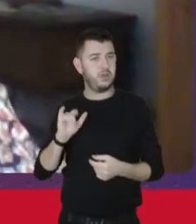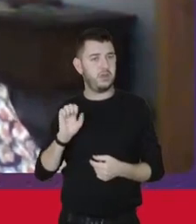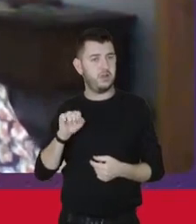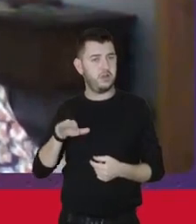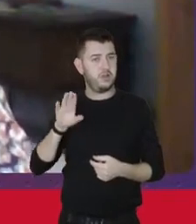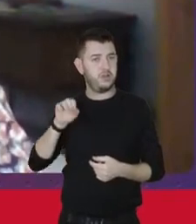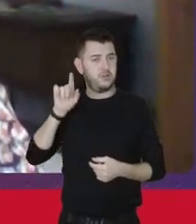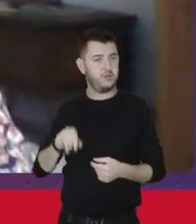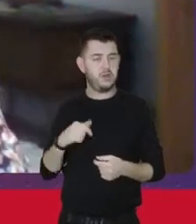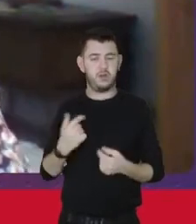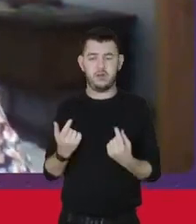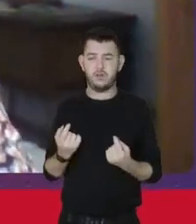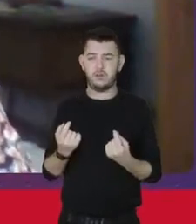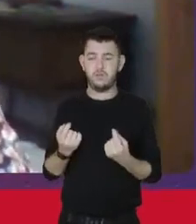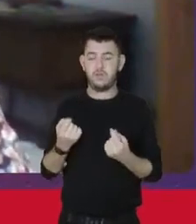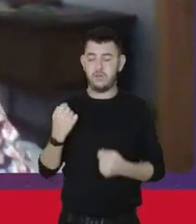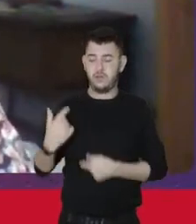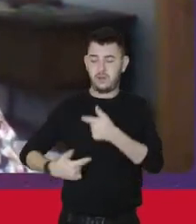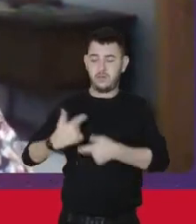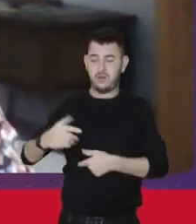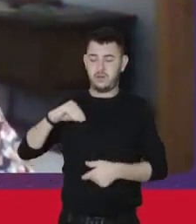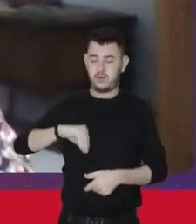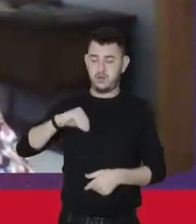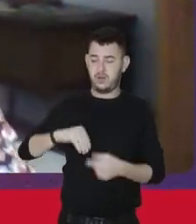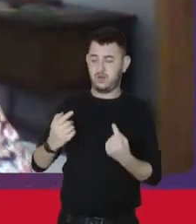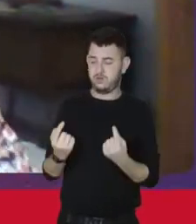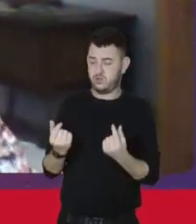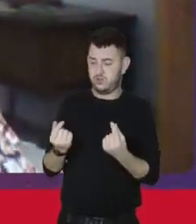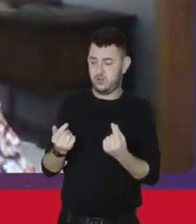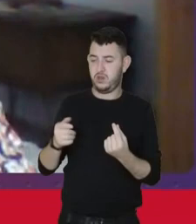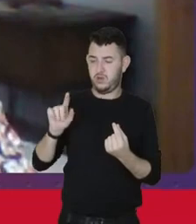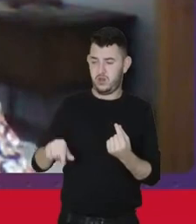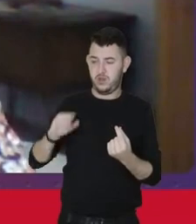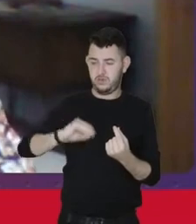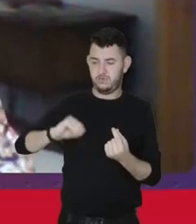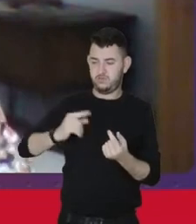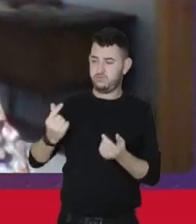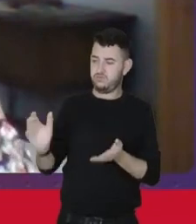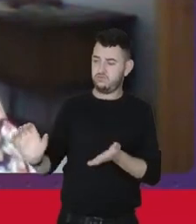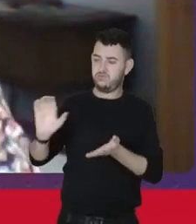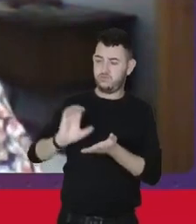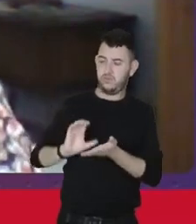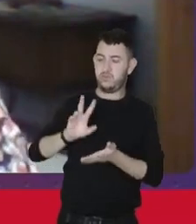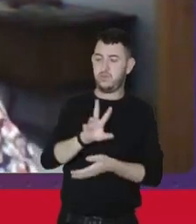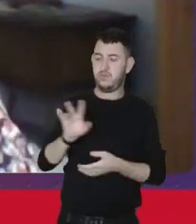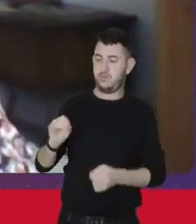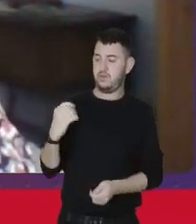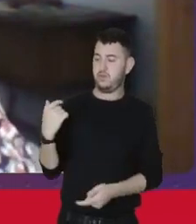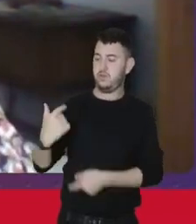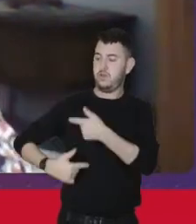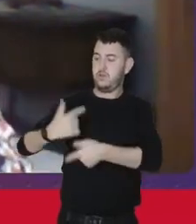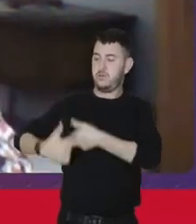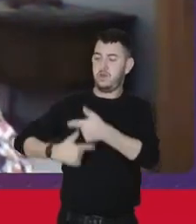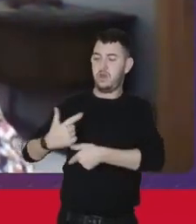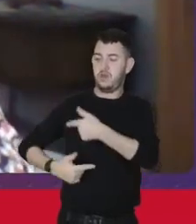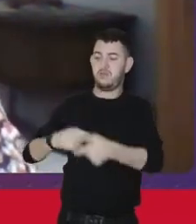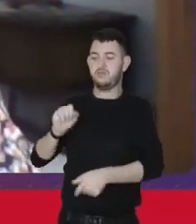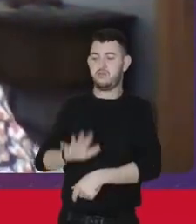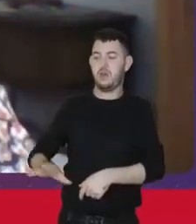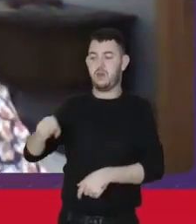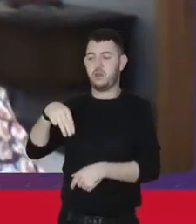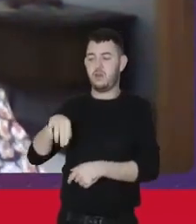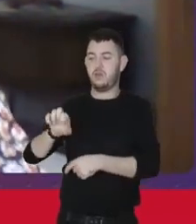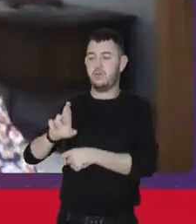o trabalho assalariado, o trabalho remunerado, aquele que se realiza no mercado de